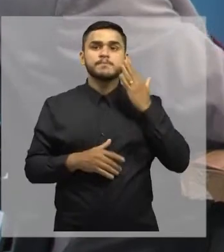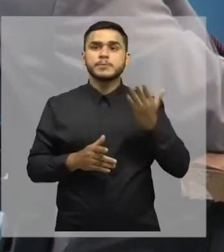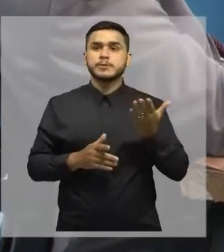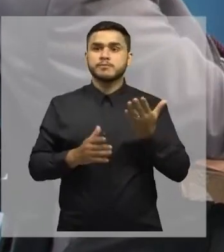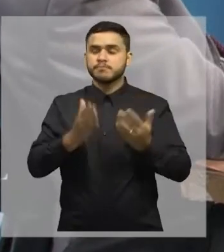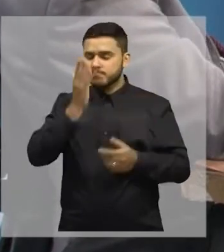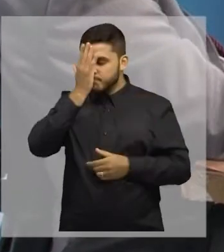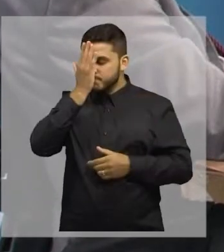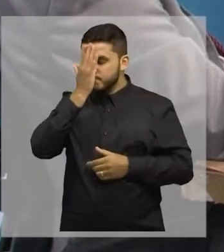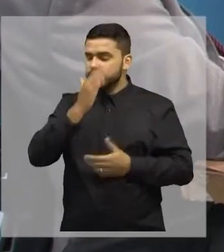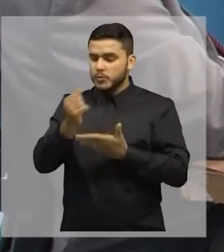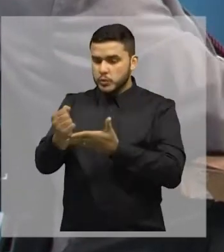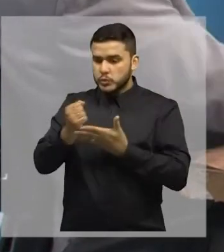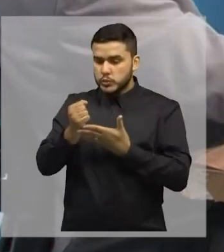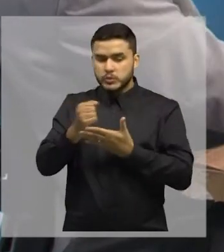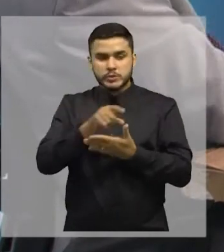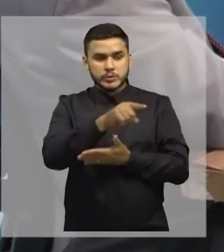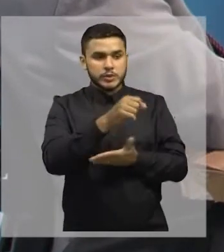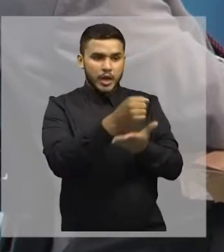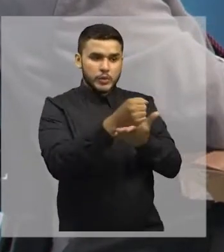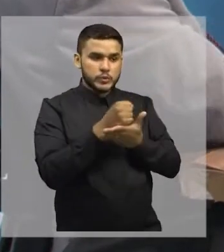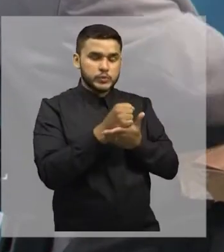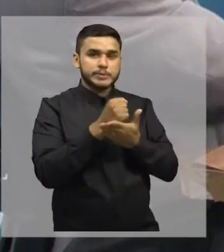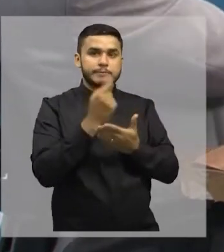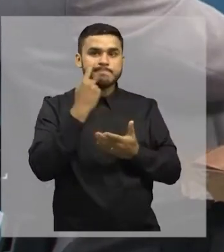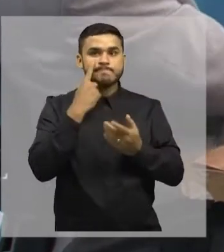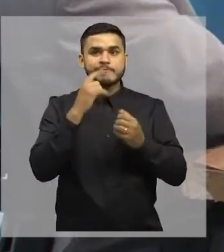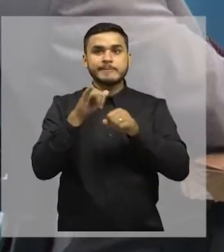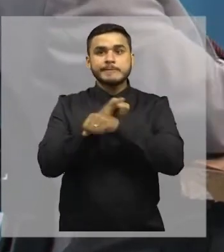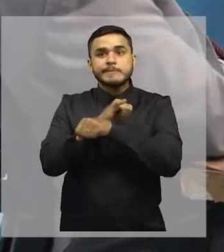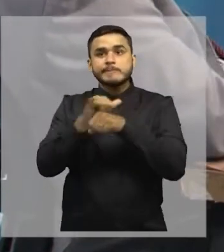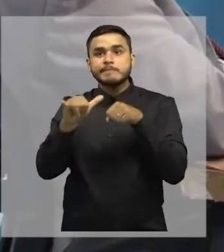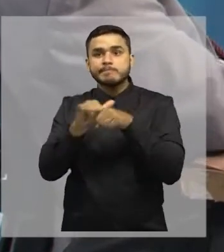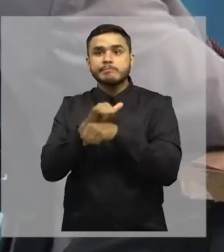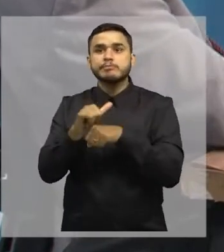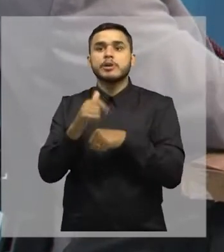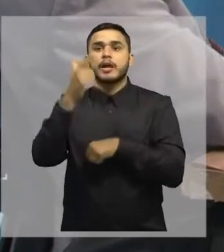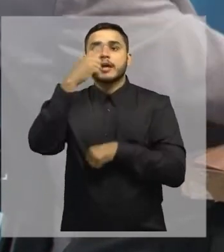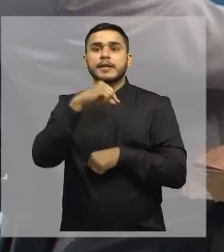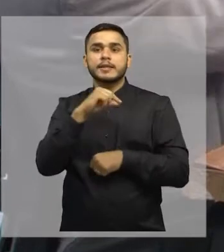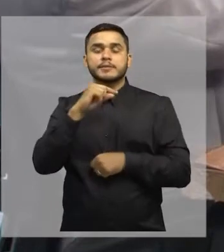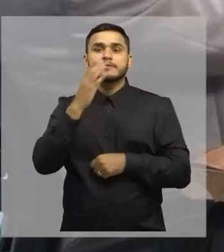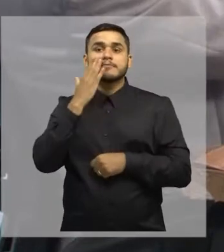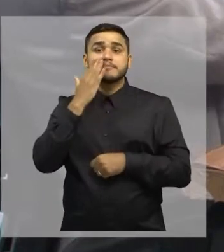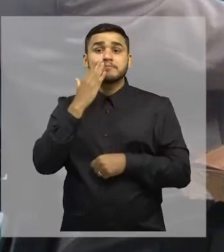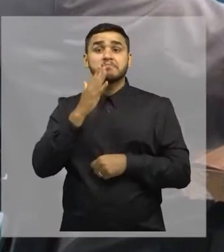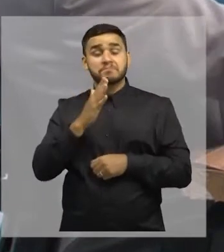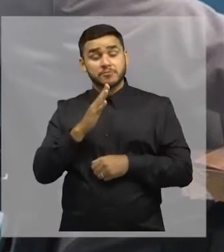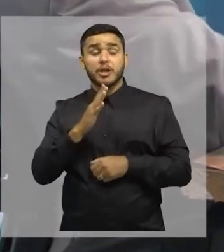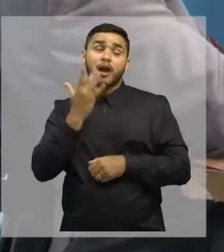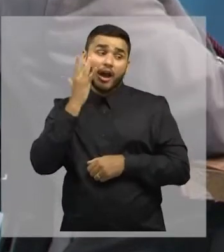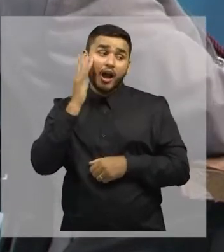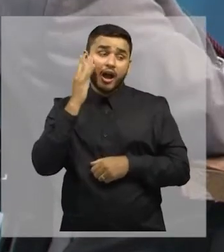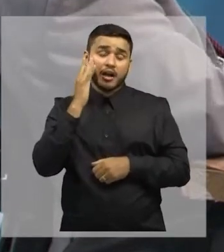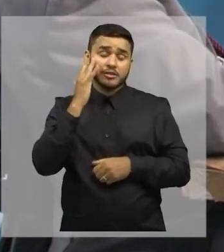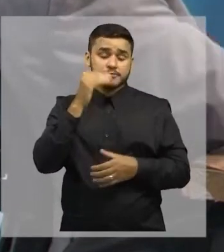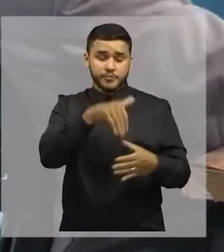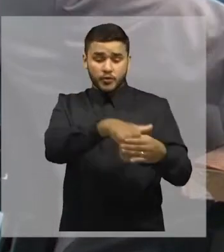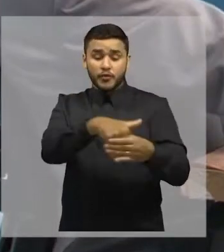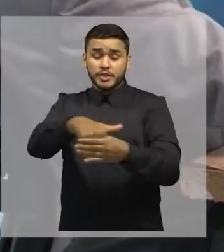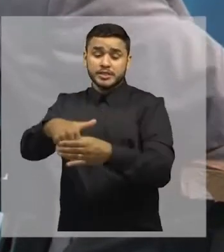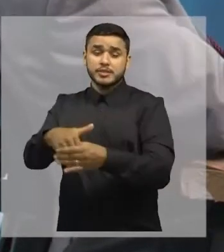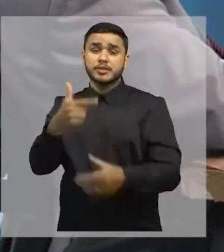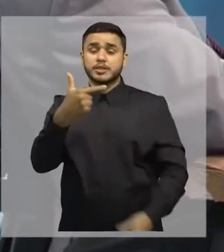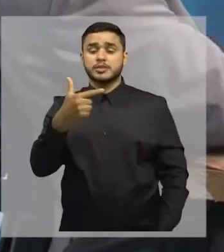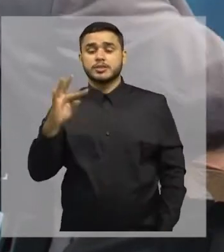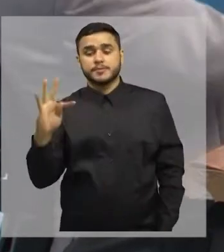as coligações vai ser segundo turno, com certeza, como vai ser pulverizado, vão ser muitos candidatos. Você tem um candidato que é o Célio de Castro, que eu